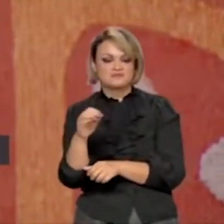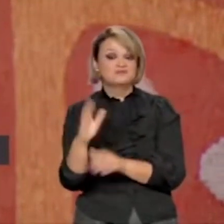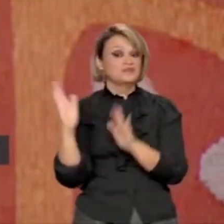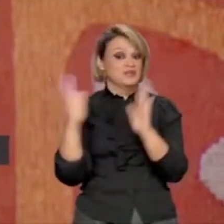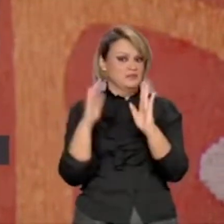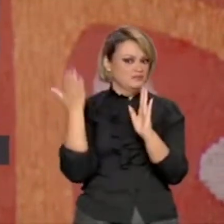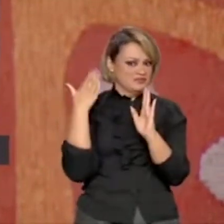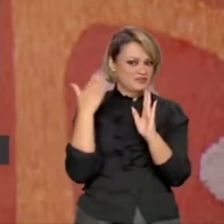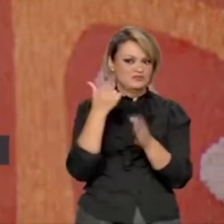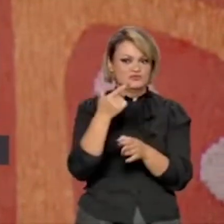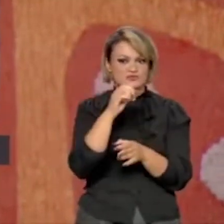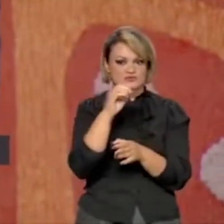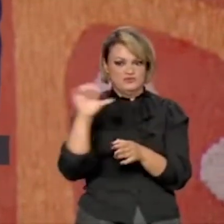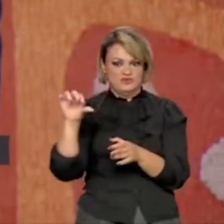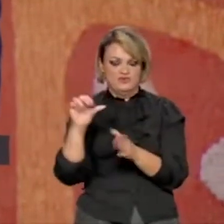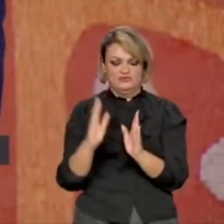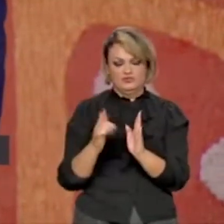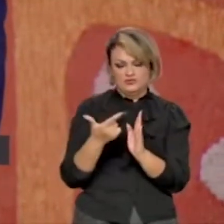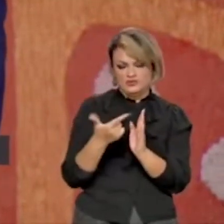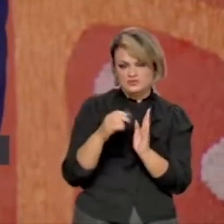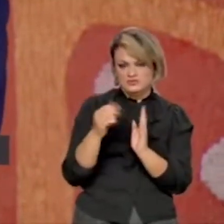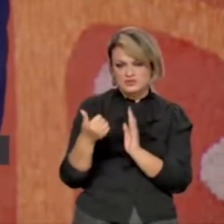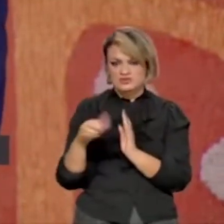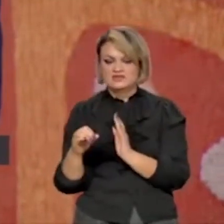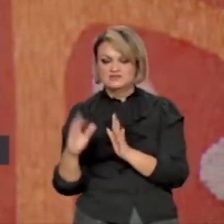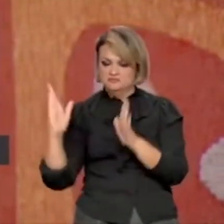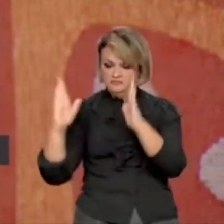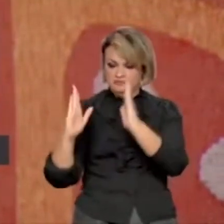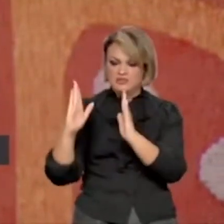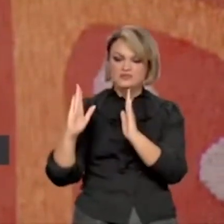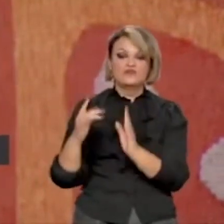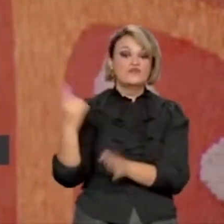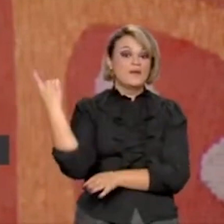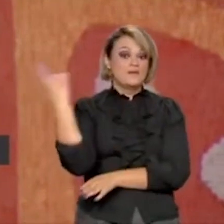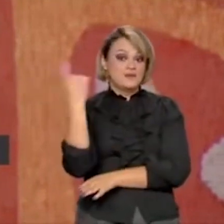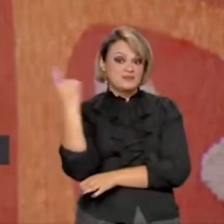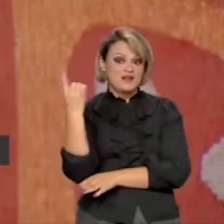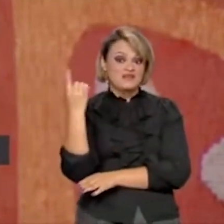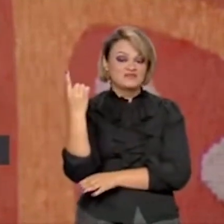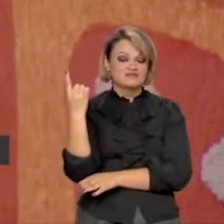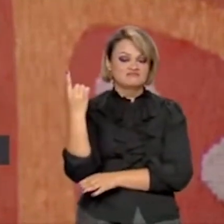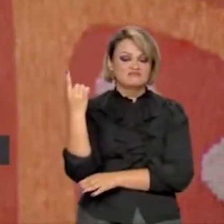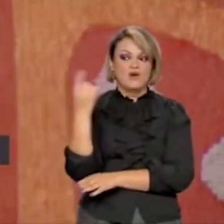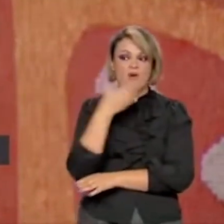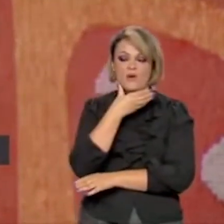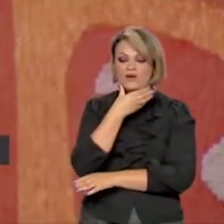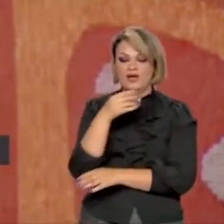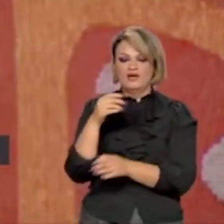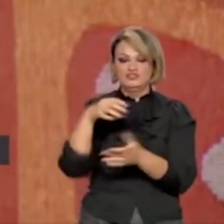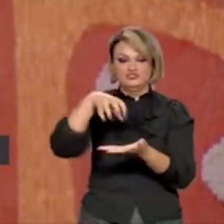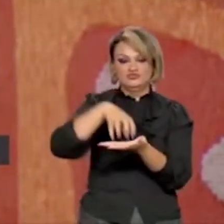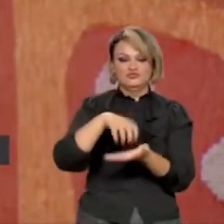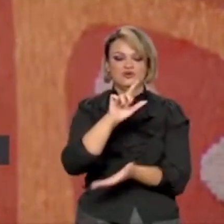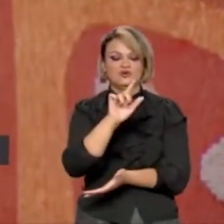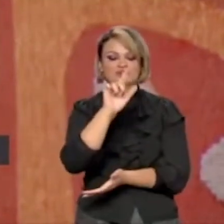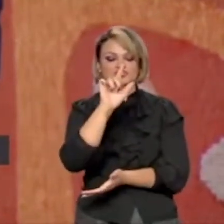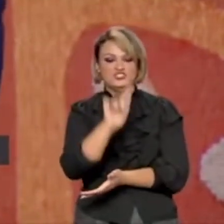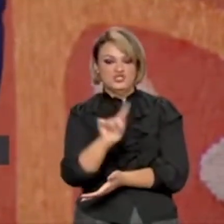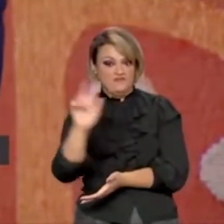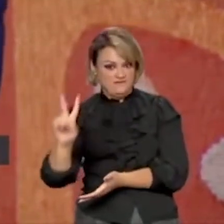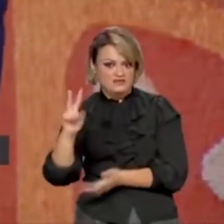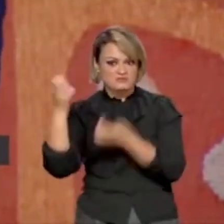Presidente o único período na história do país e quem diz isso é a Fundação Getúlio Vargas onde